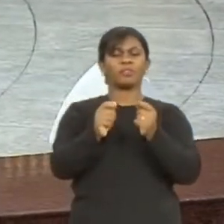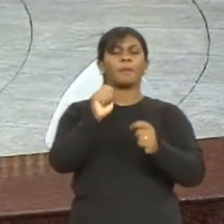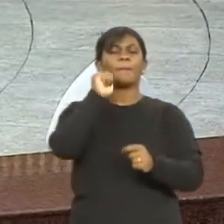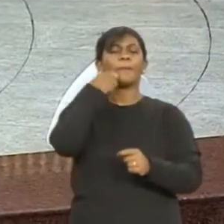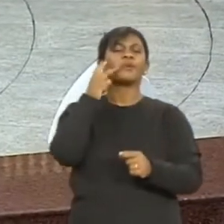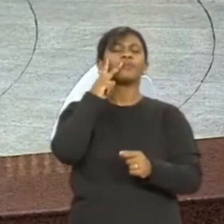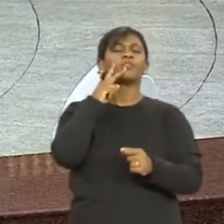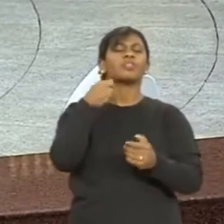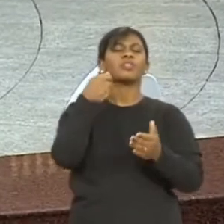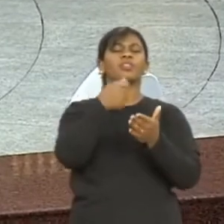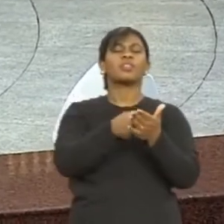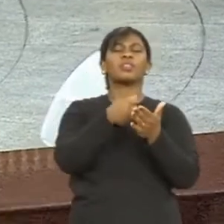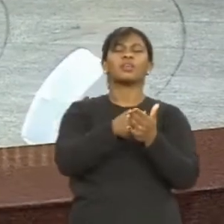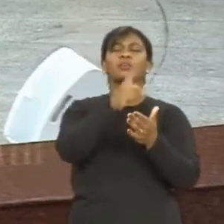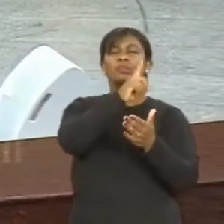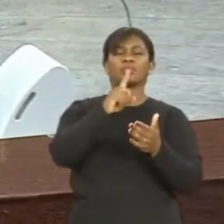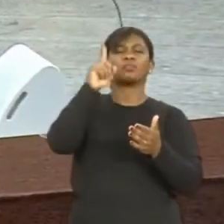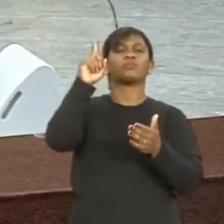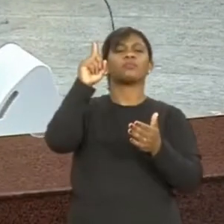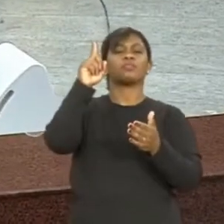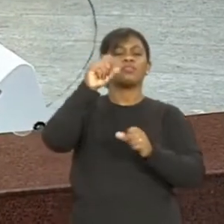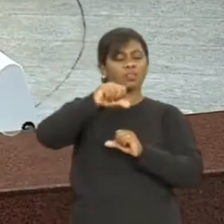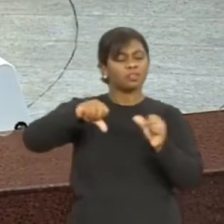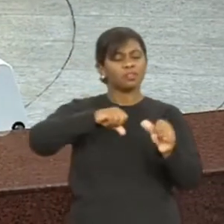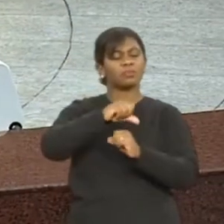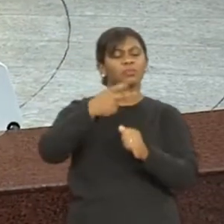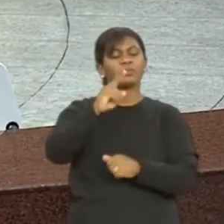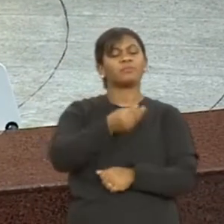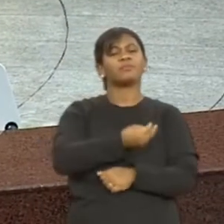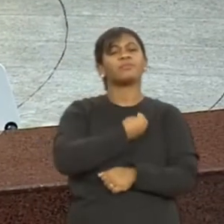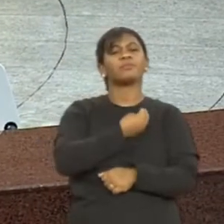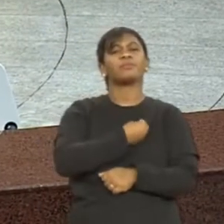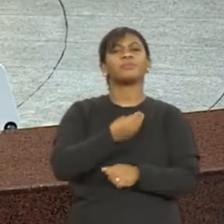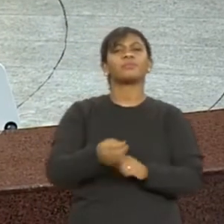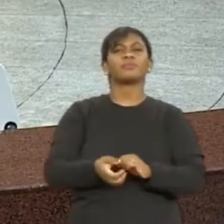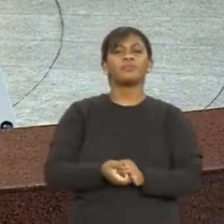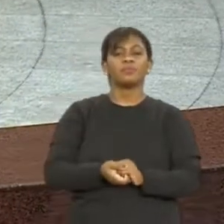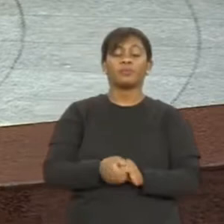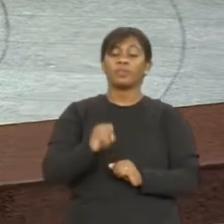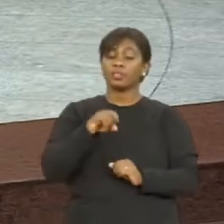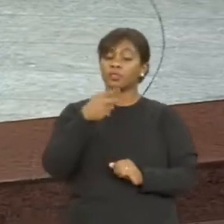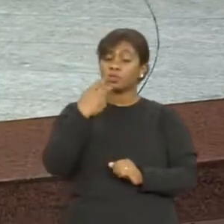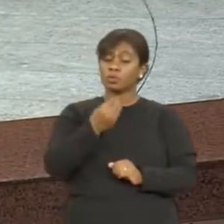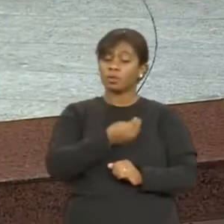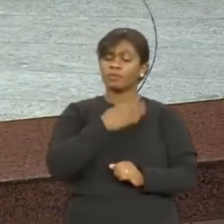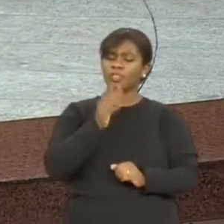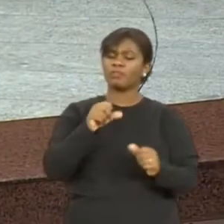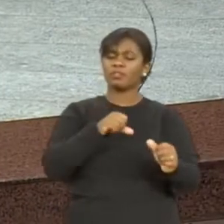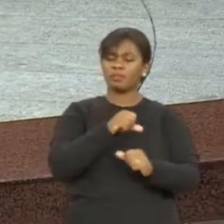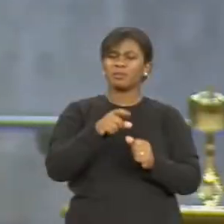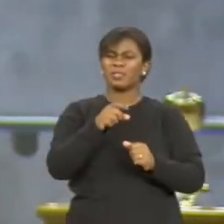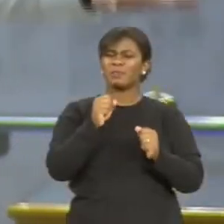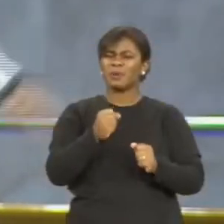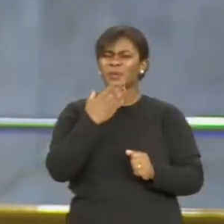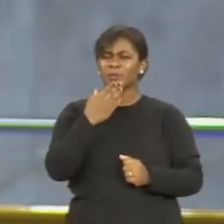Deus. Vai ser a Santa Ceia da transformação da sua vida. E se sua vida já foi transformada, você pode pedir